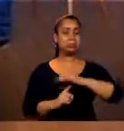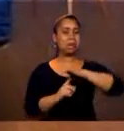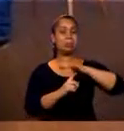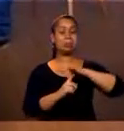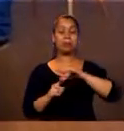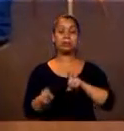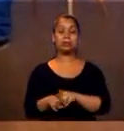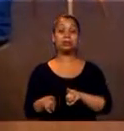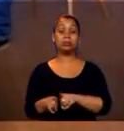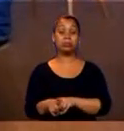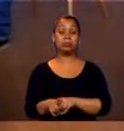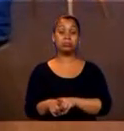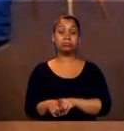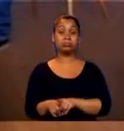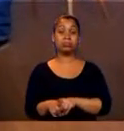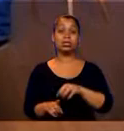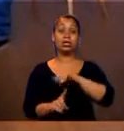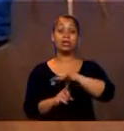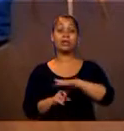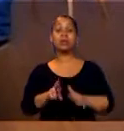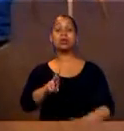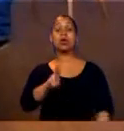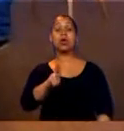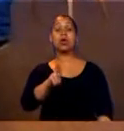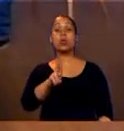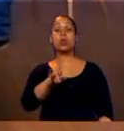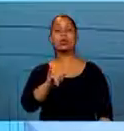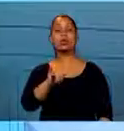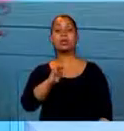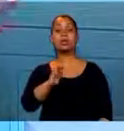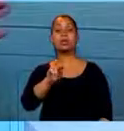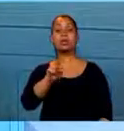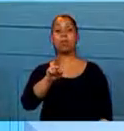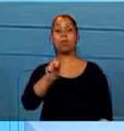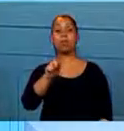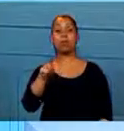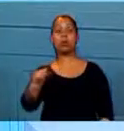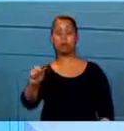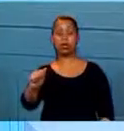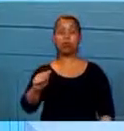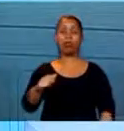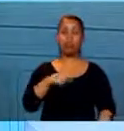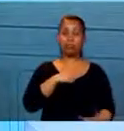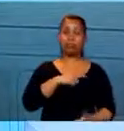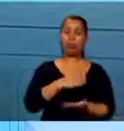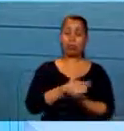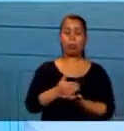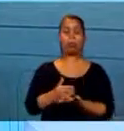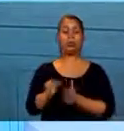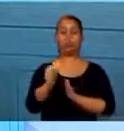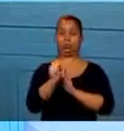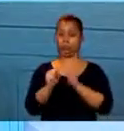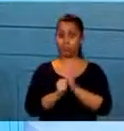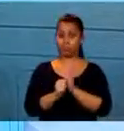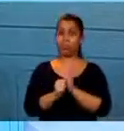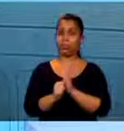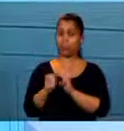praça. E depois a Praça Rui Barbosa. Nós tínhamos, pelo planejamento do começo do século passado,